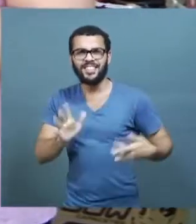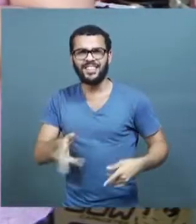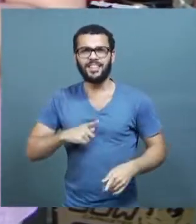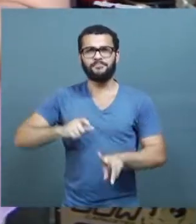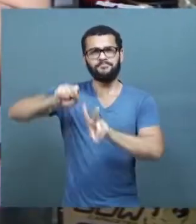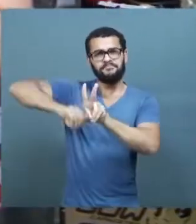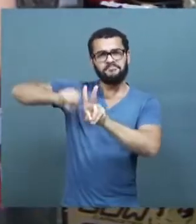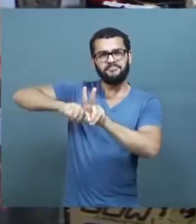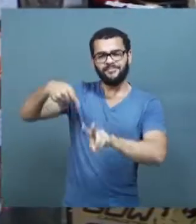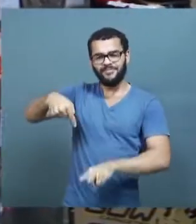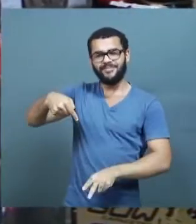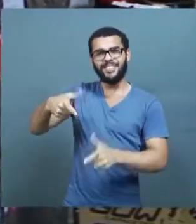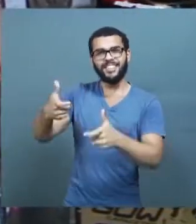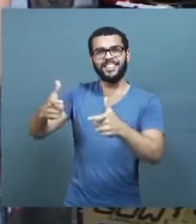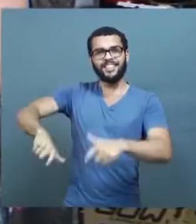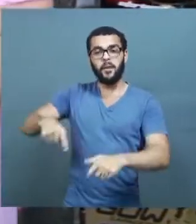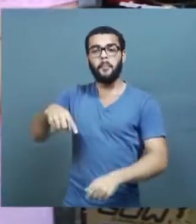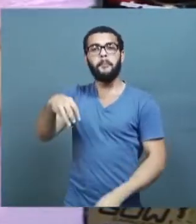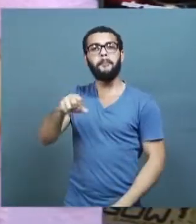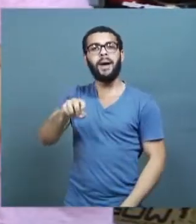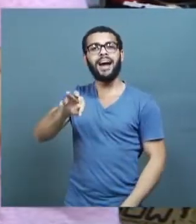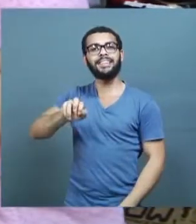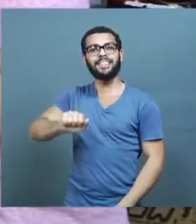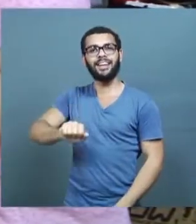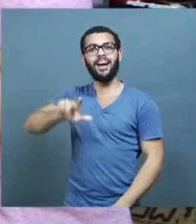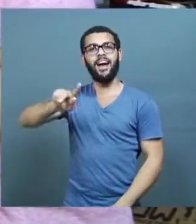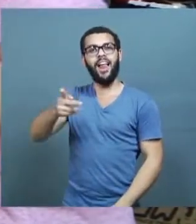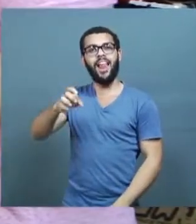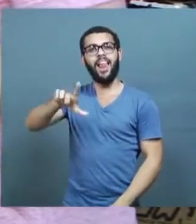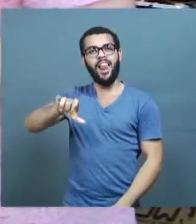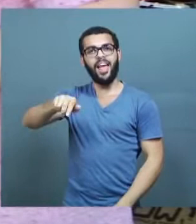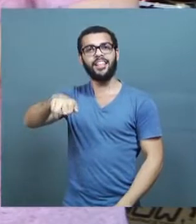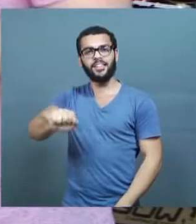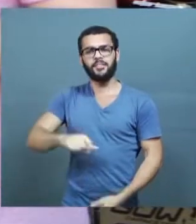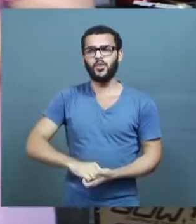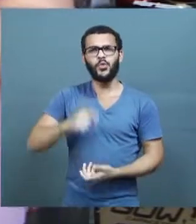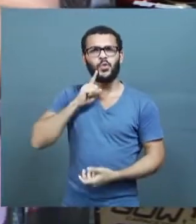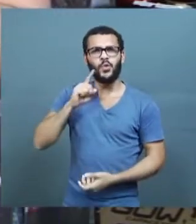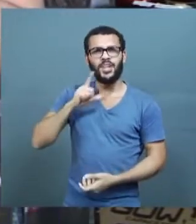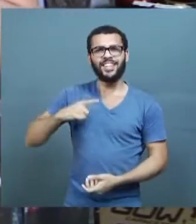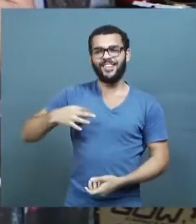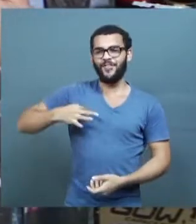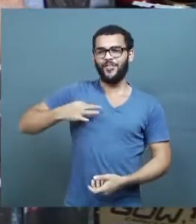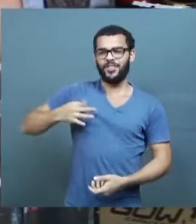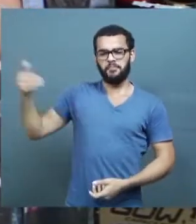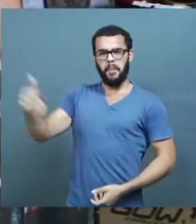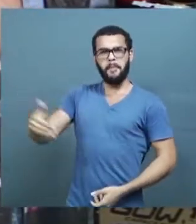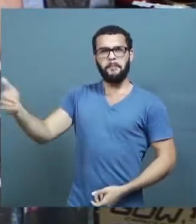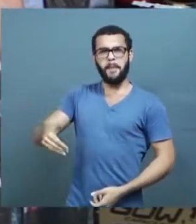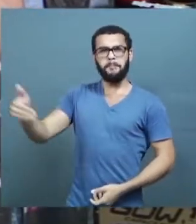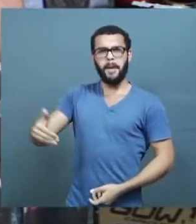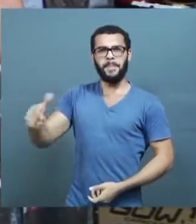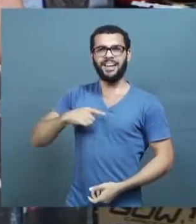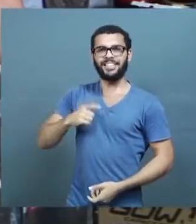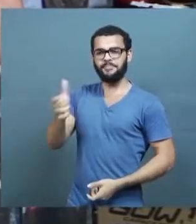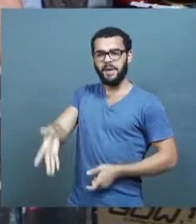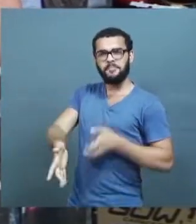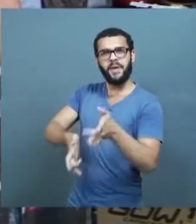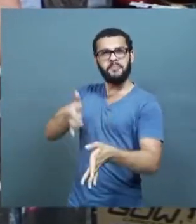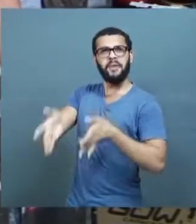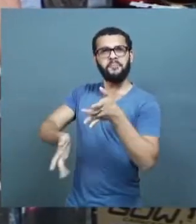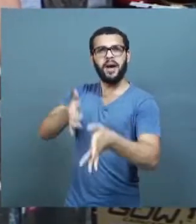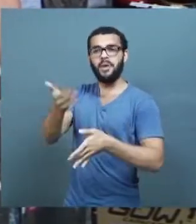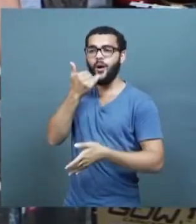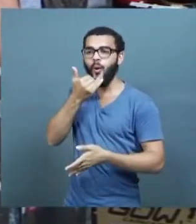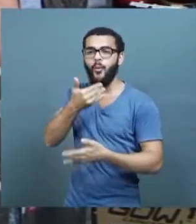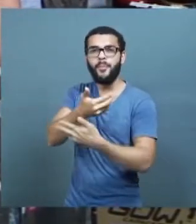E todos os dias, voluntários deixam alimentos aqui para quem precisa. E o desejo desses voluntários é que esse